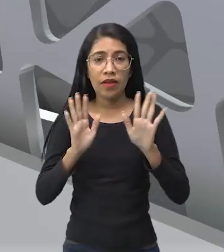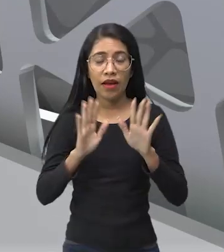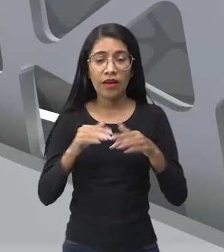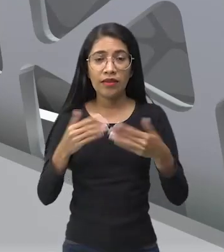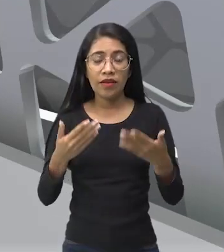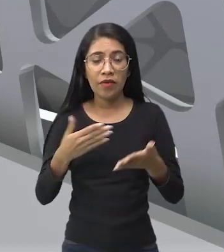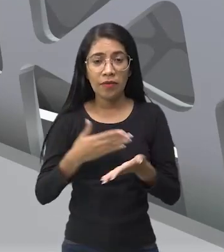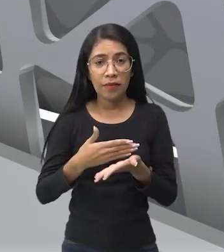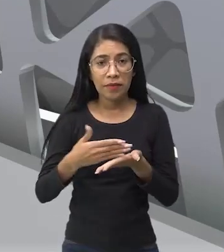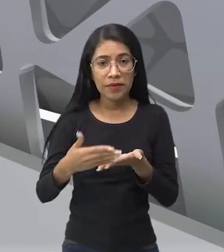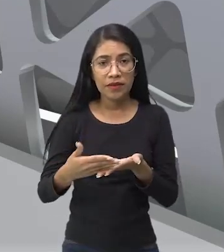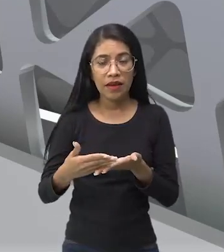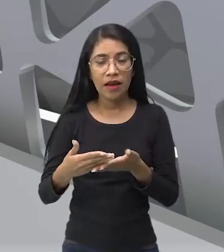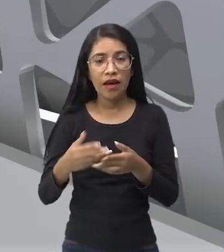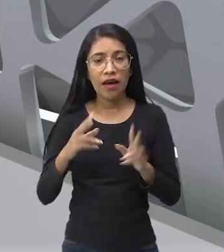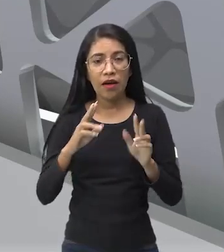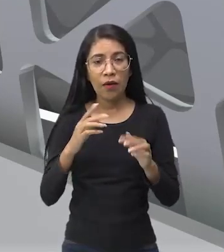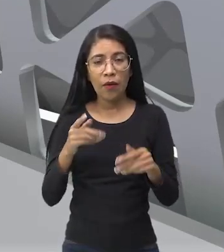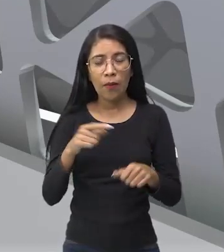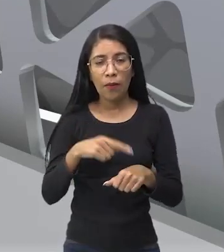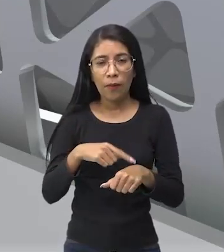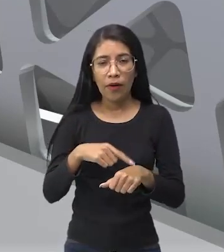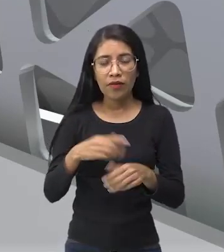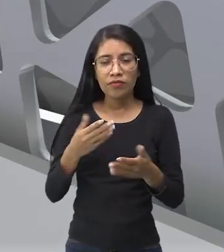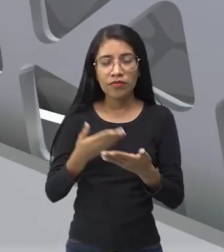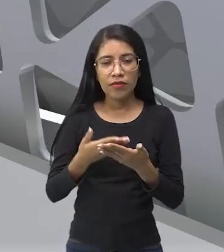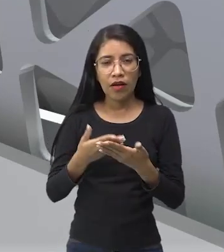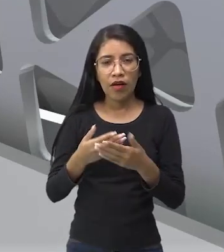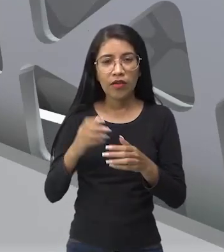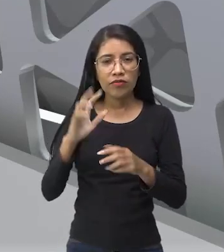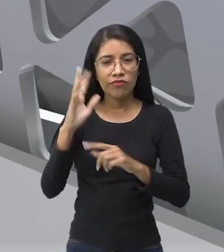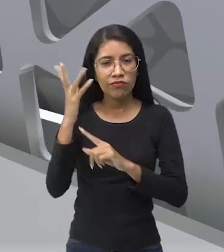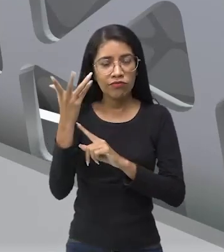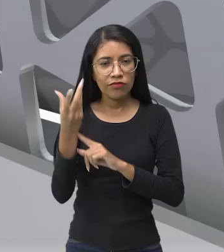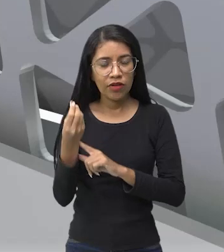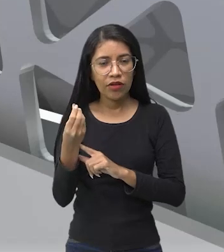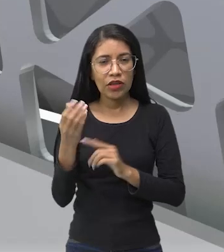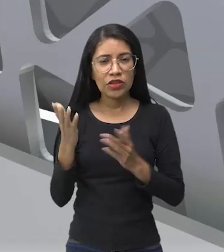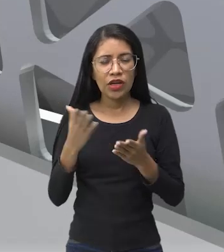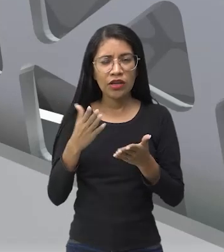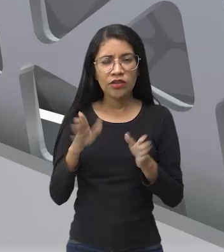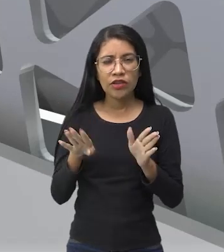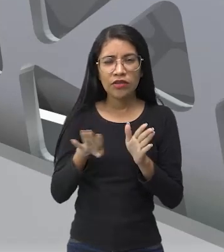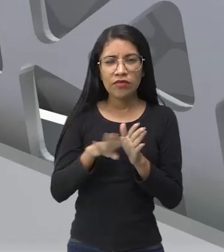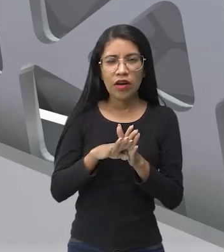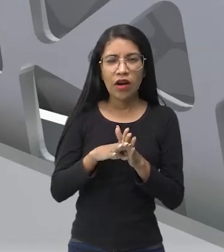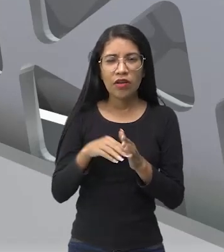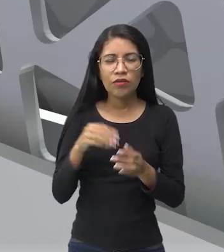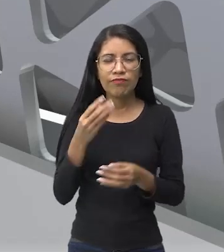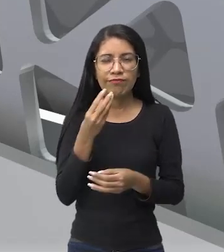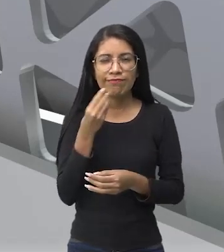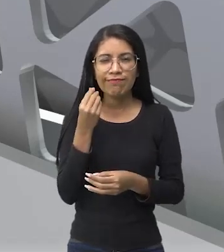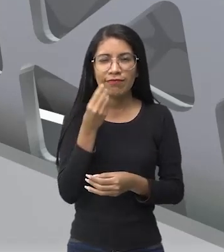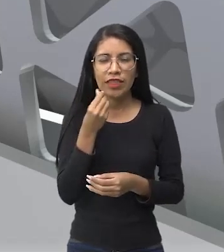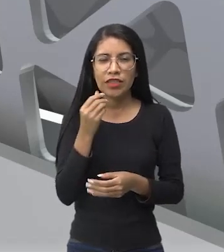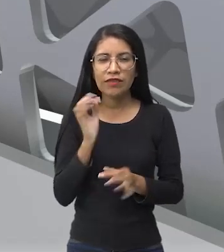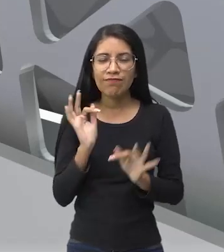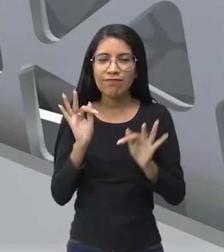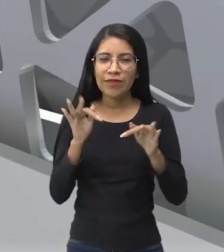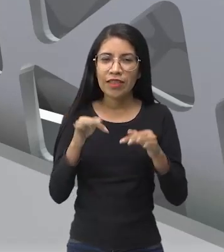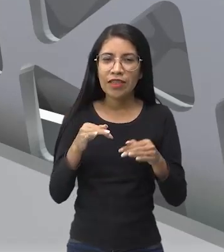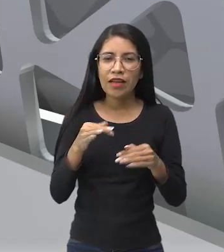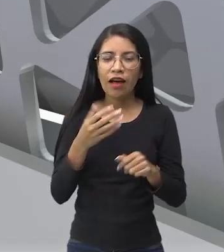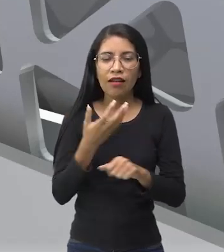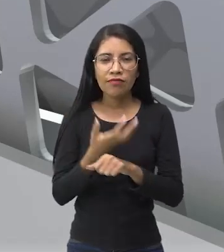Olá, então vamos iniciar esse nosso momento, né, da nossa aula de arte, já chegando com gostinho de